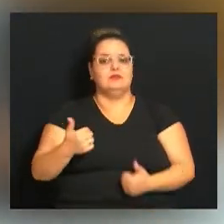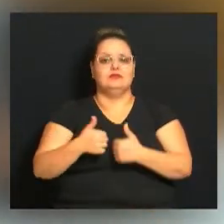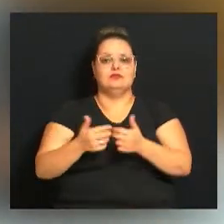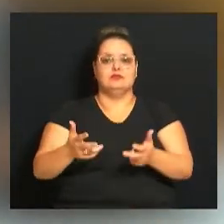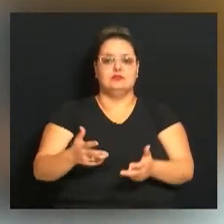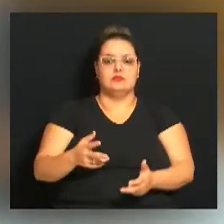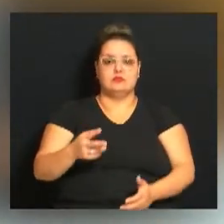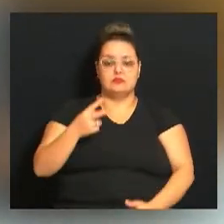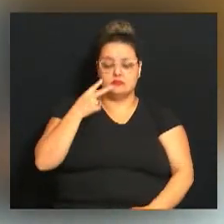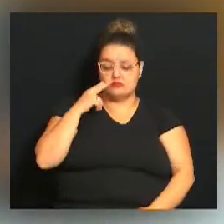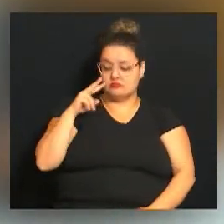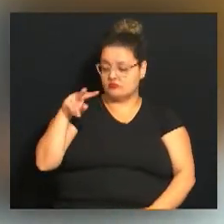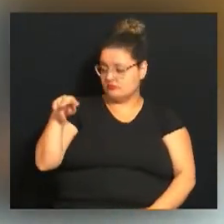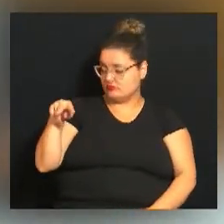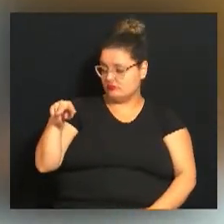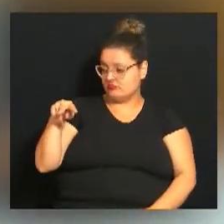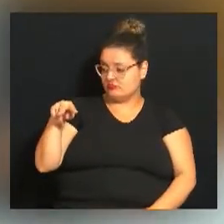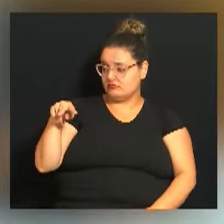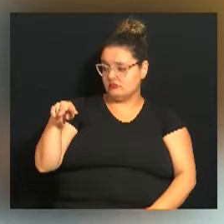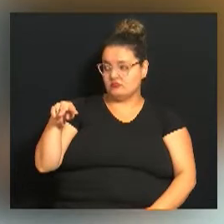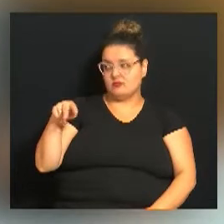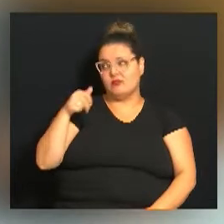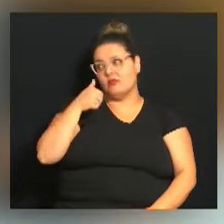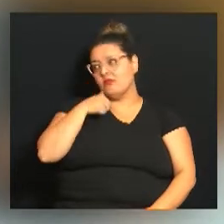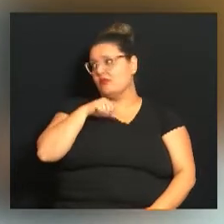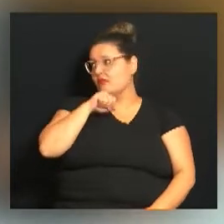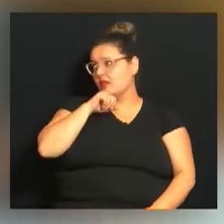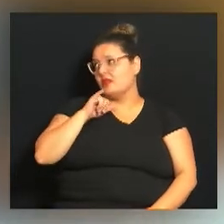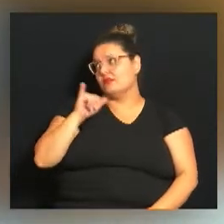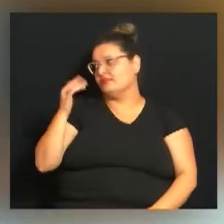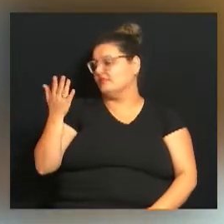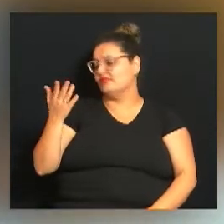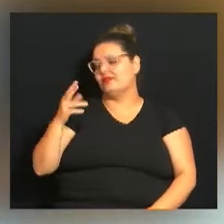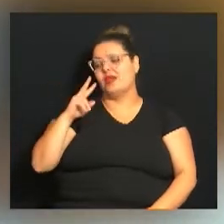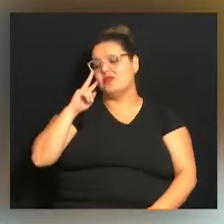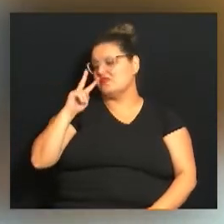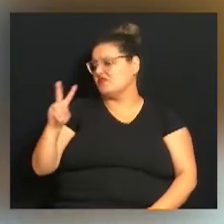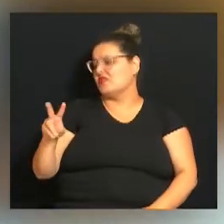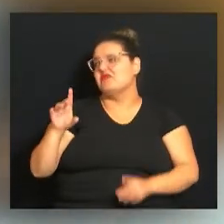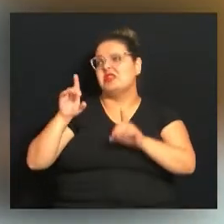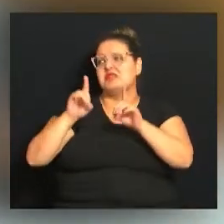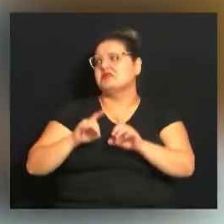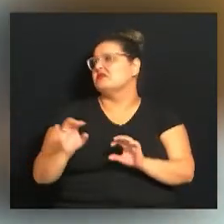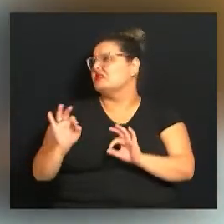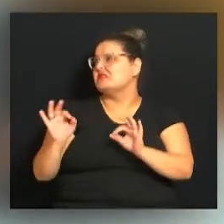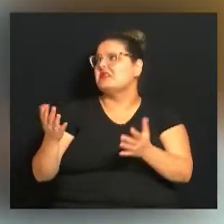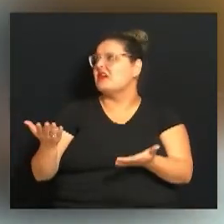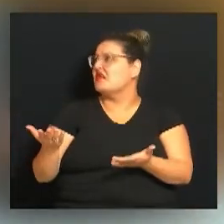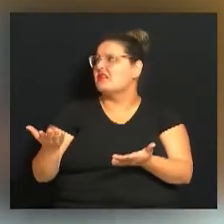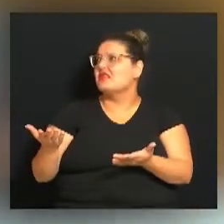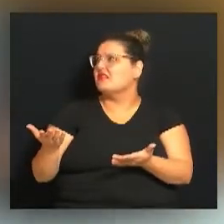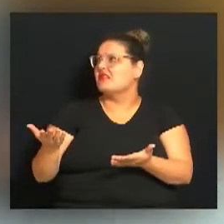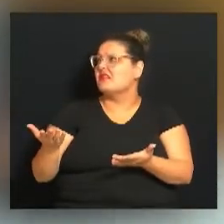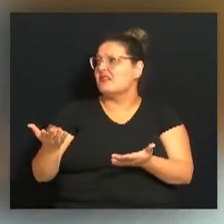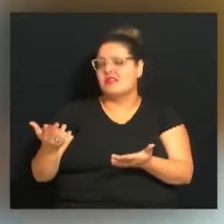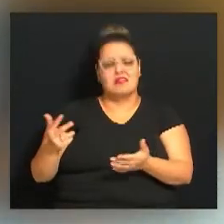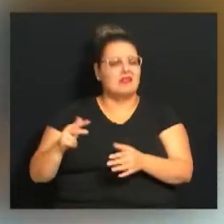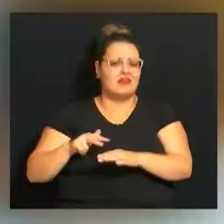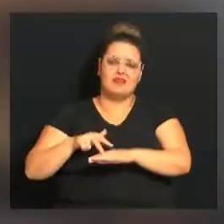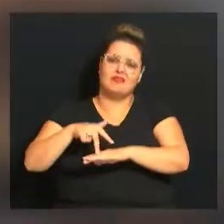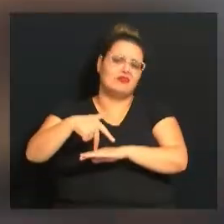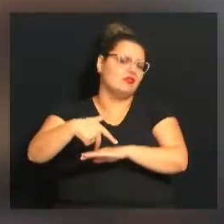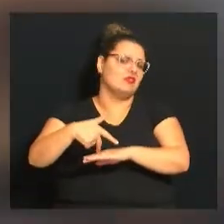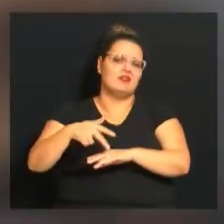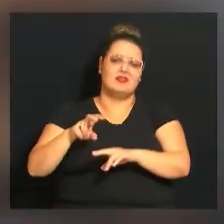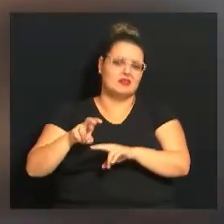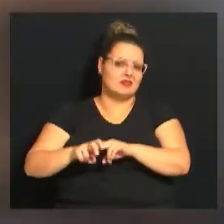para a criança e falou para a mãe, olha, eu não estou vendo deficiência nenhuma no seu filho, eu não vou levantar para o seu filho poder sentar.